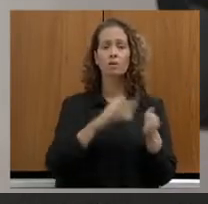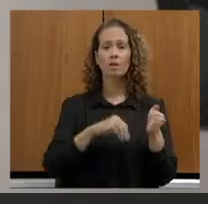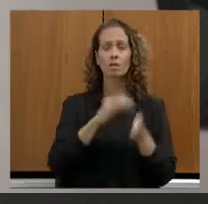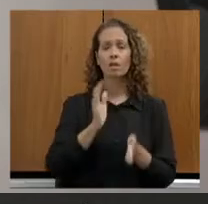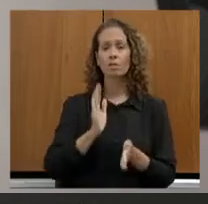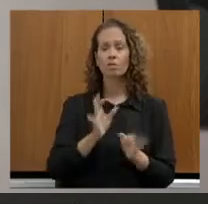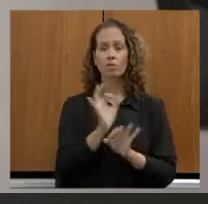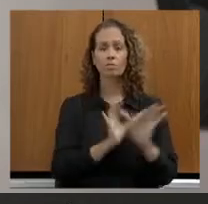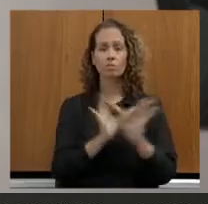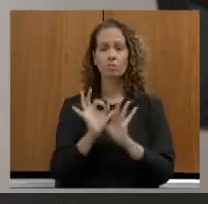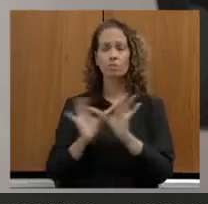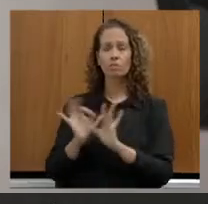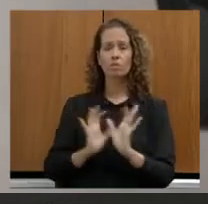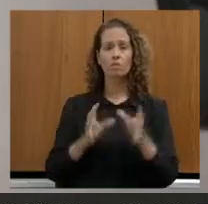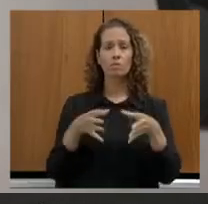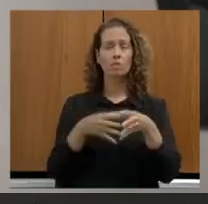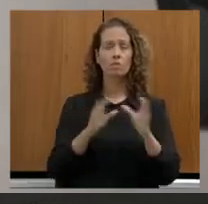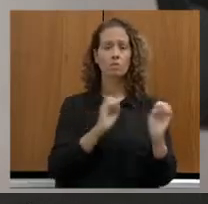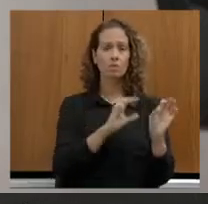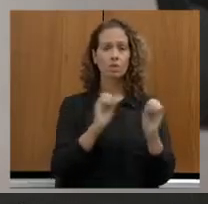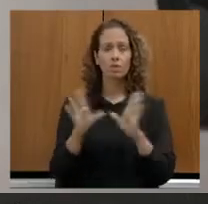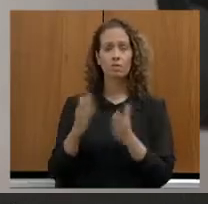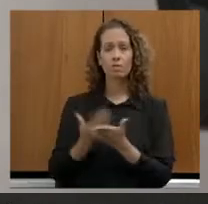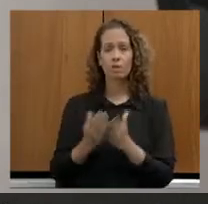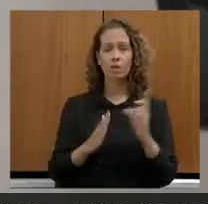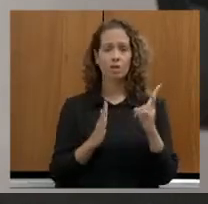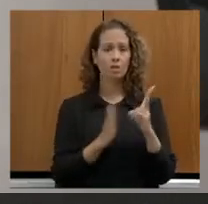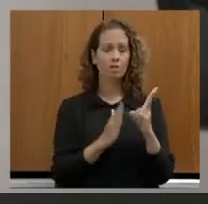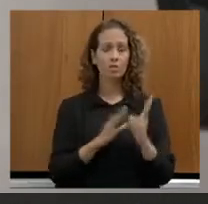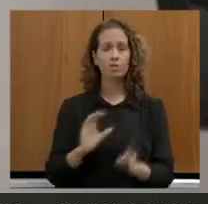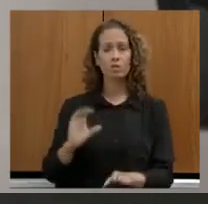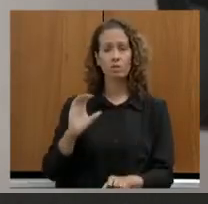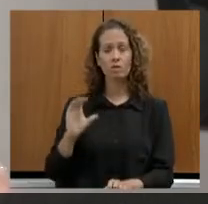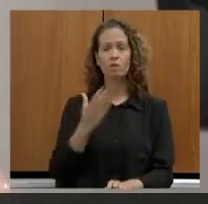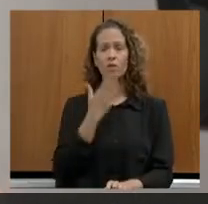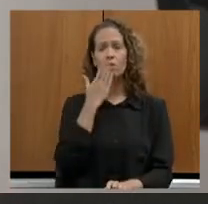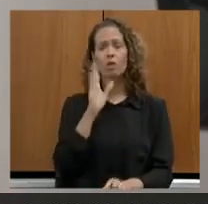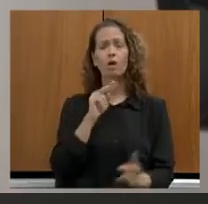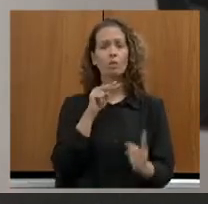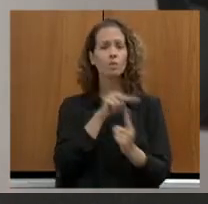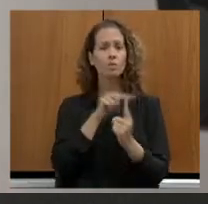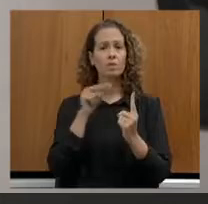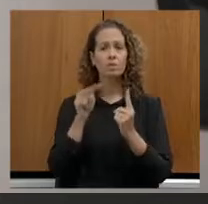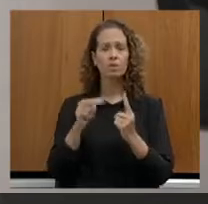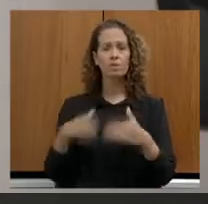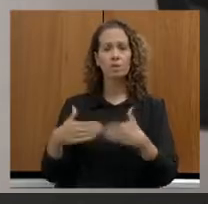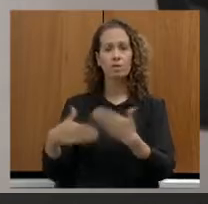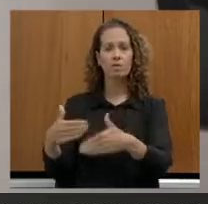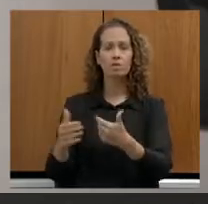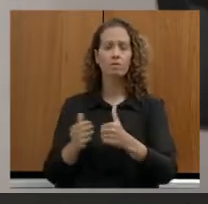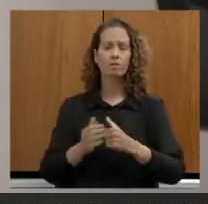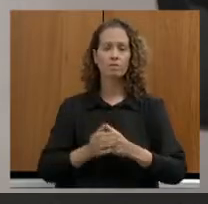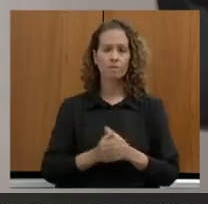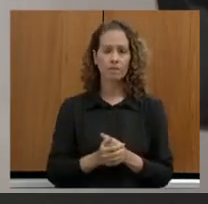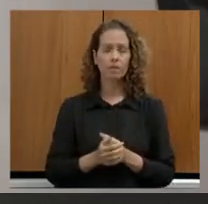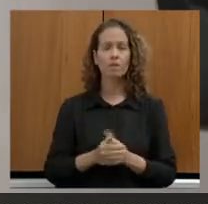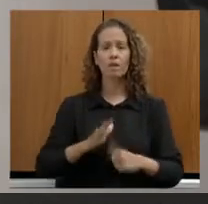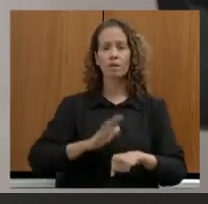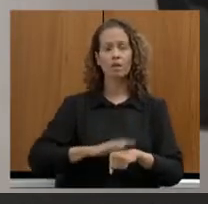previamente estabelecido para a educação escolar indígena cê e qual a perspectiva para avançar em relação